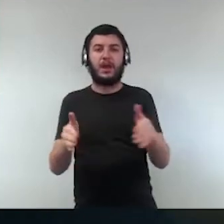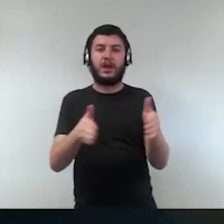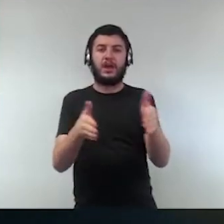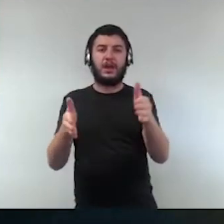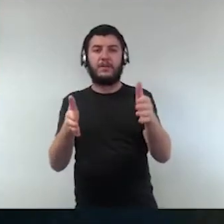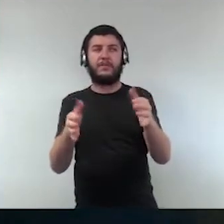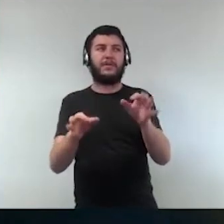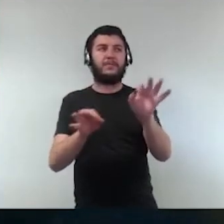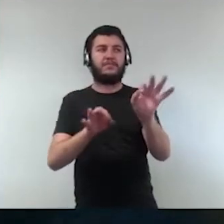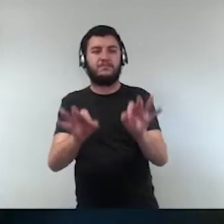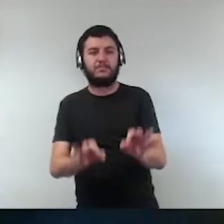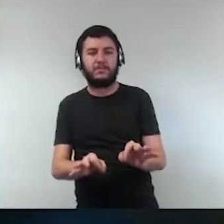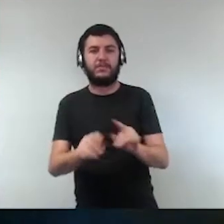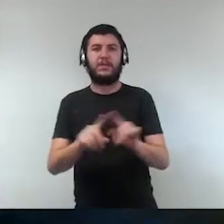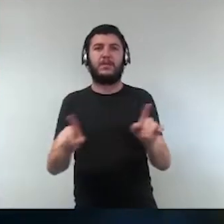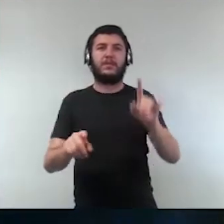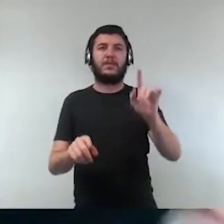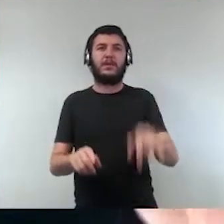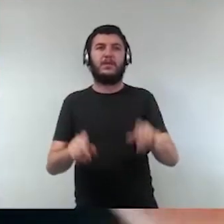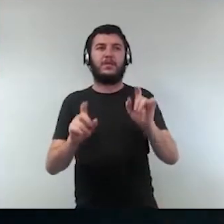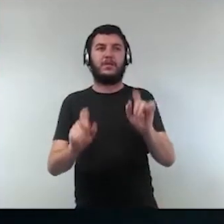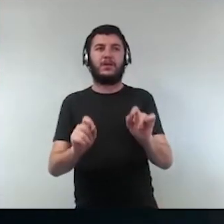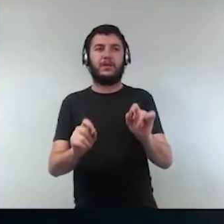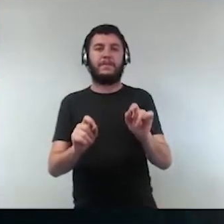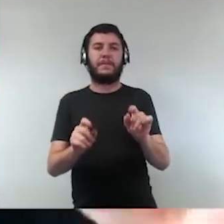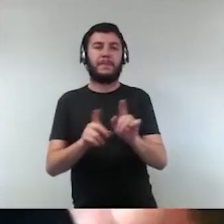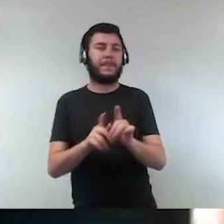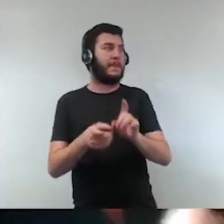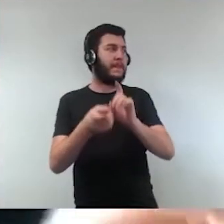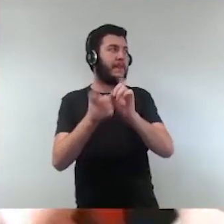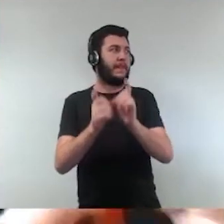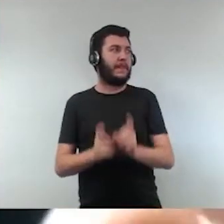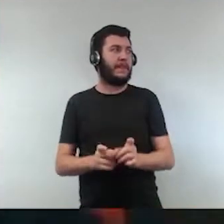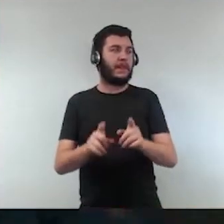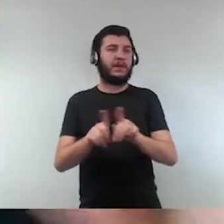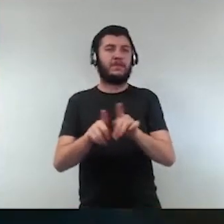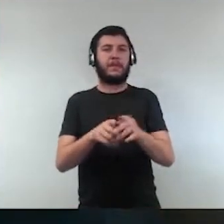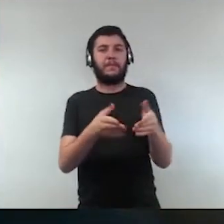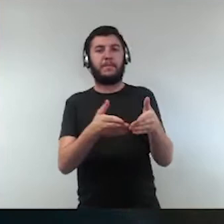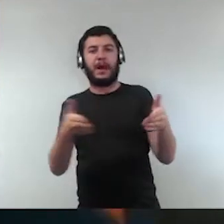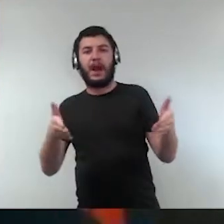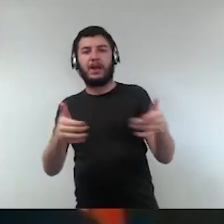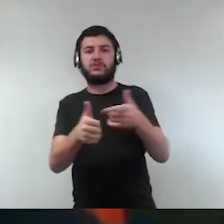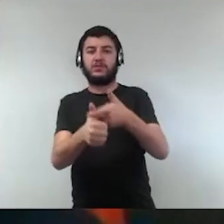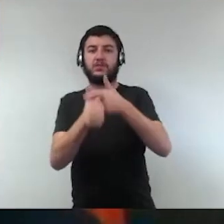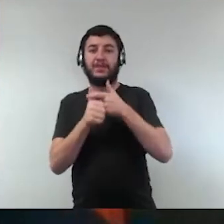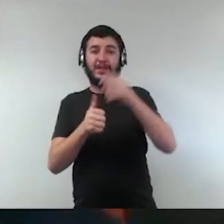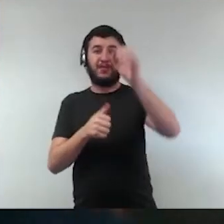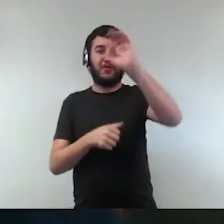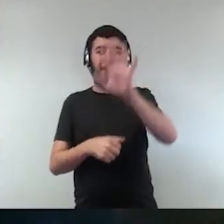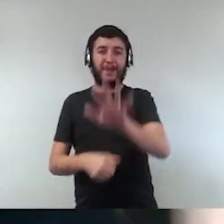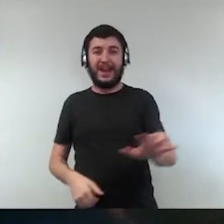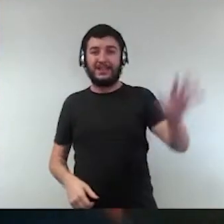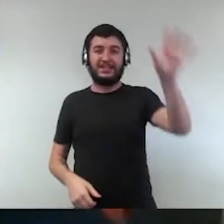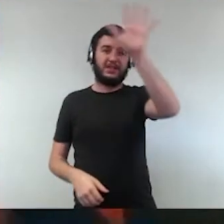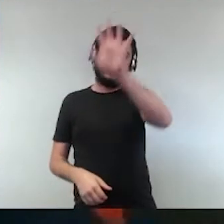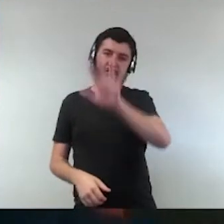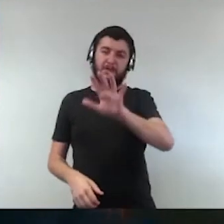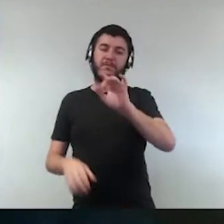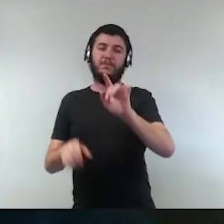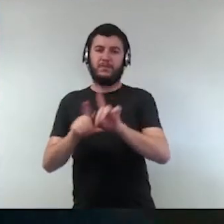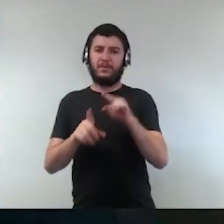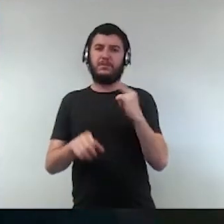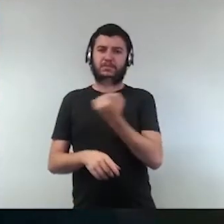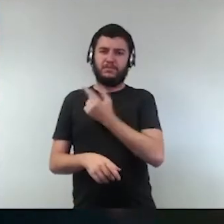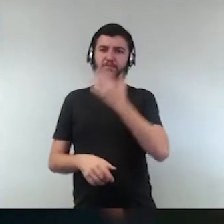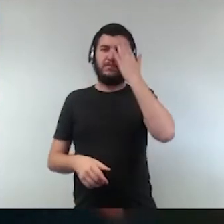entidade administrativa suspendeu os prazos em todo o território nacional. Isso, evidentemente, é uma fonte de